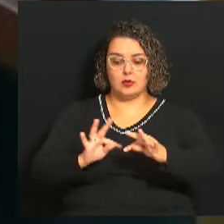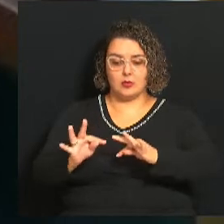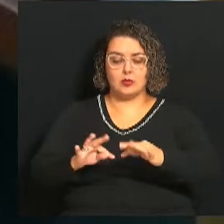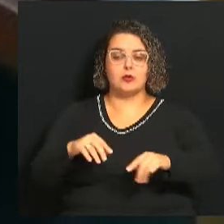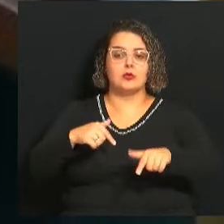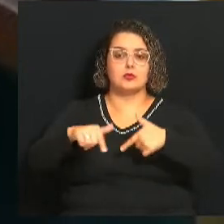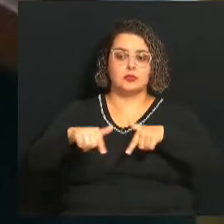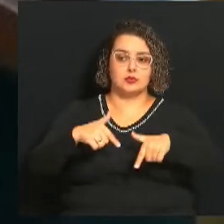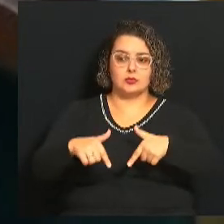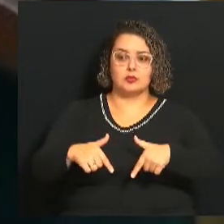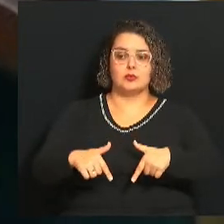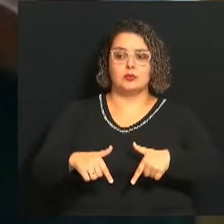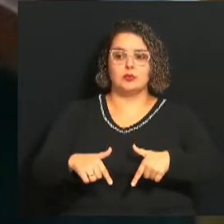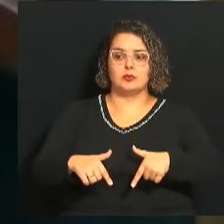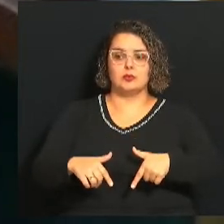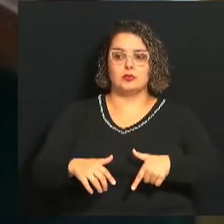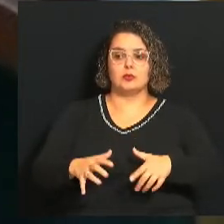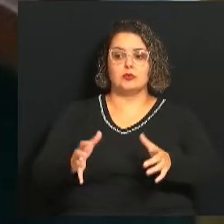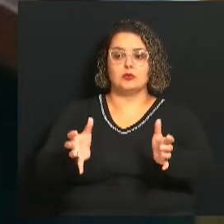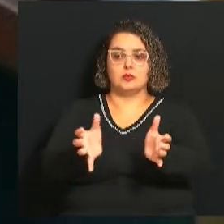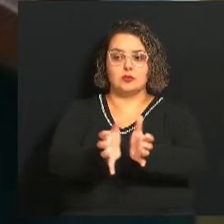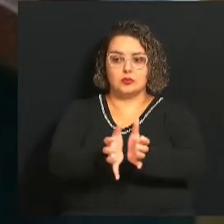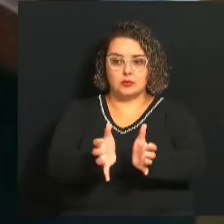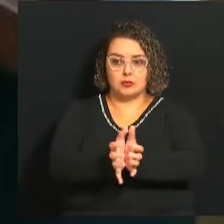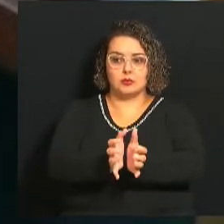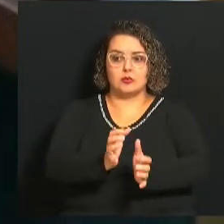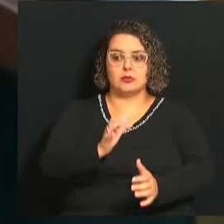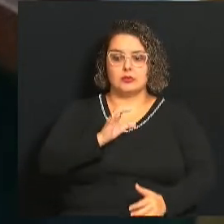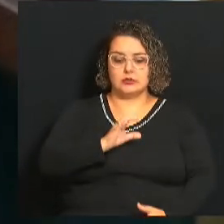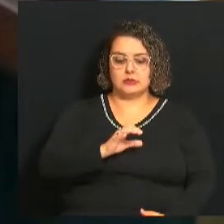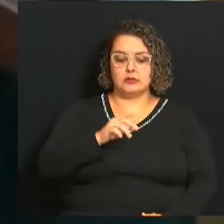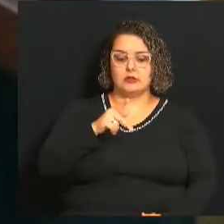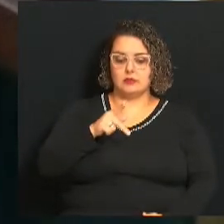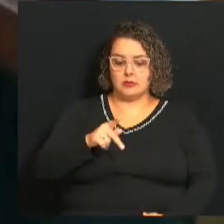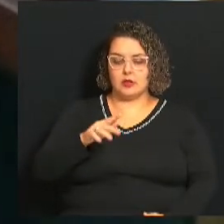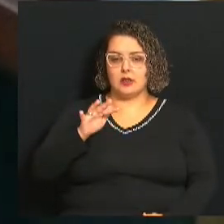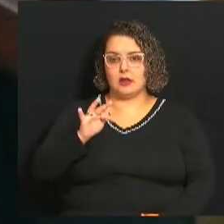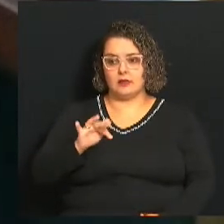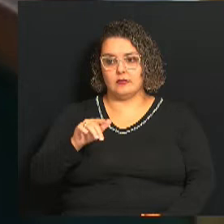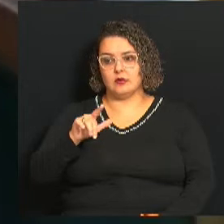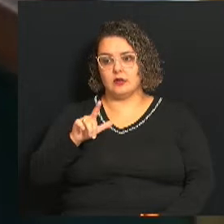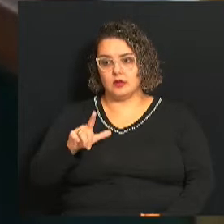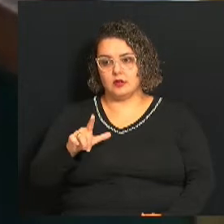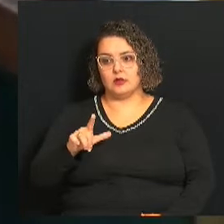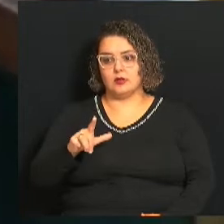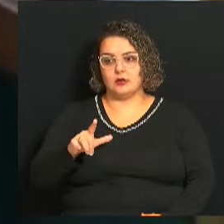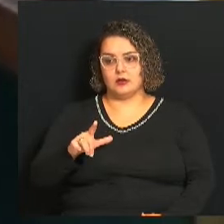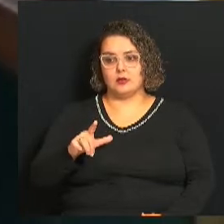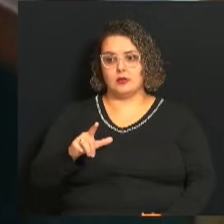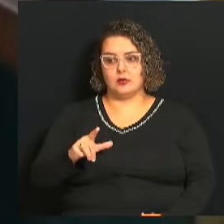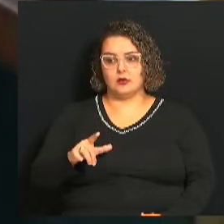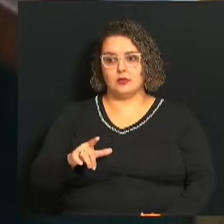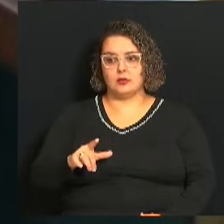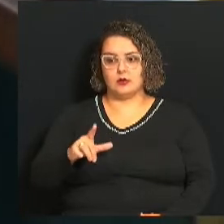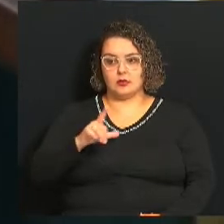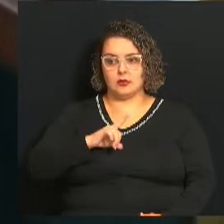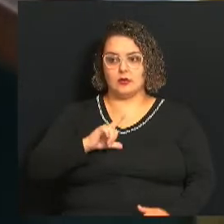trabalho, é do corpo técnico da CPFL, conforme preconiza o documento.